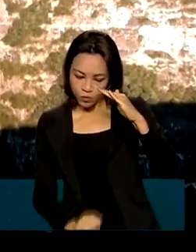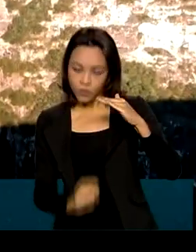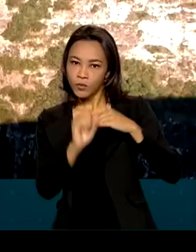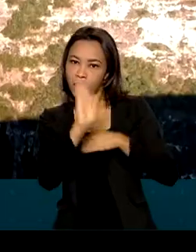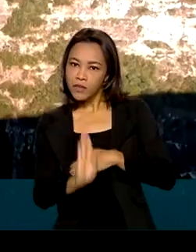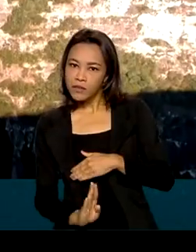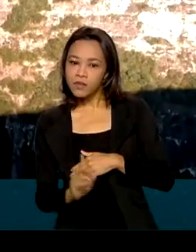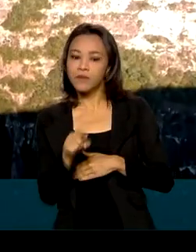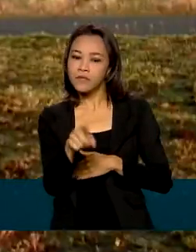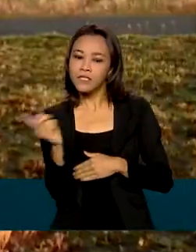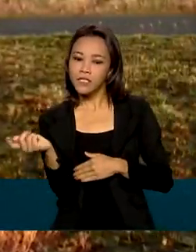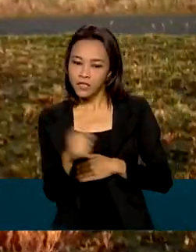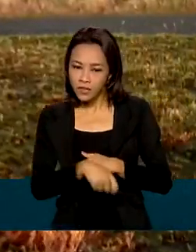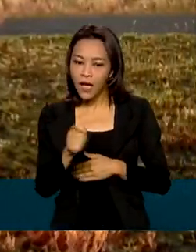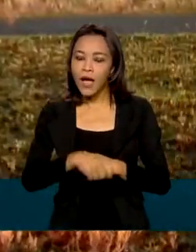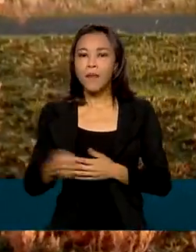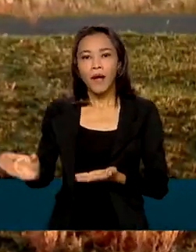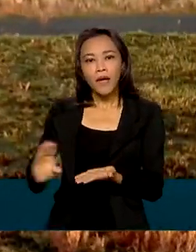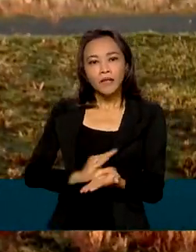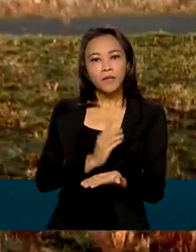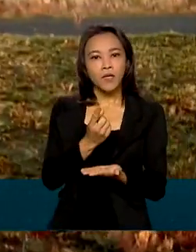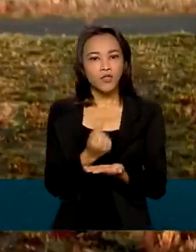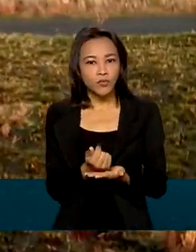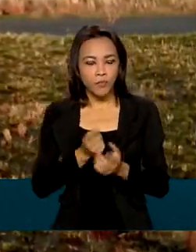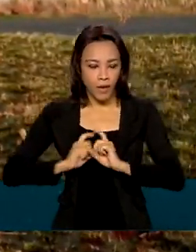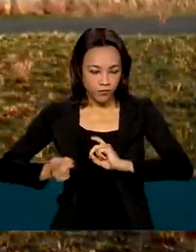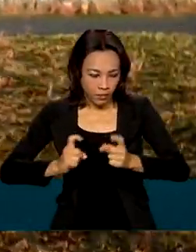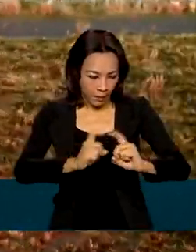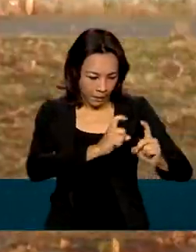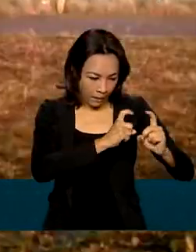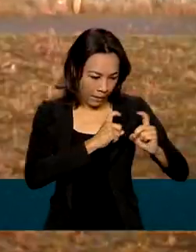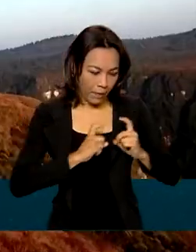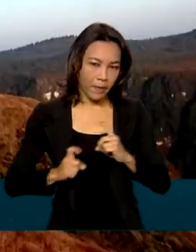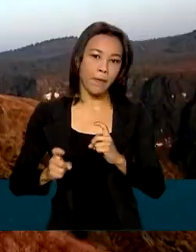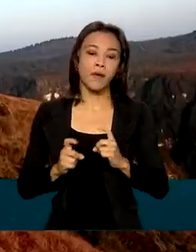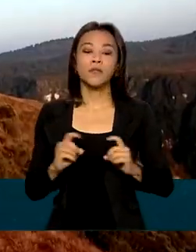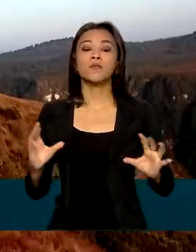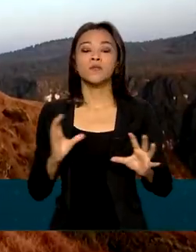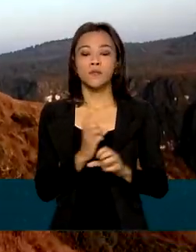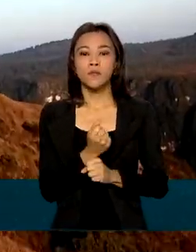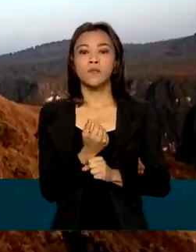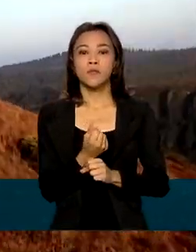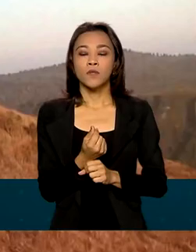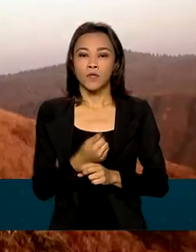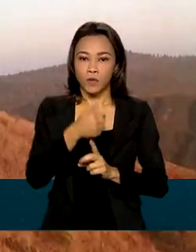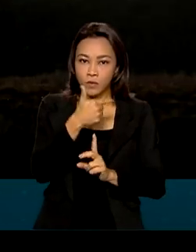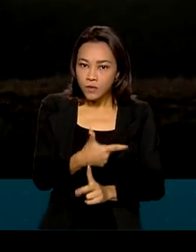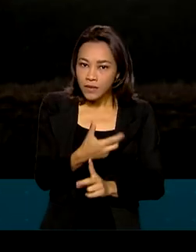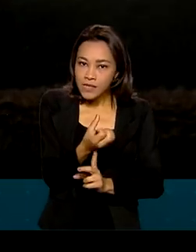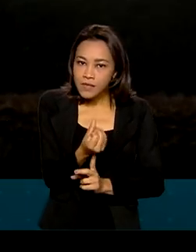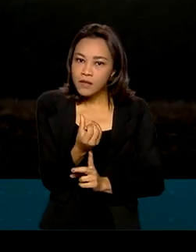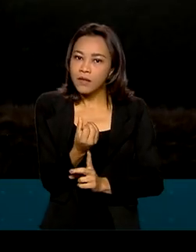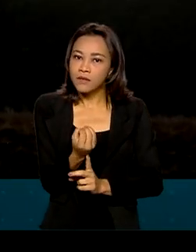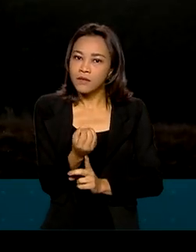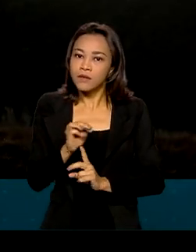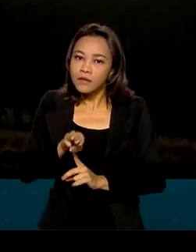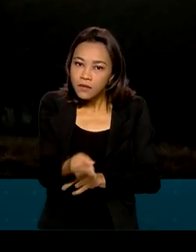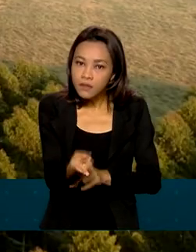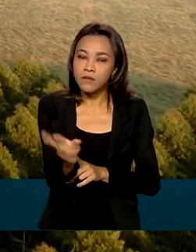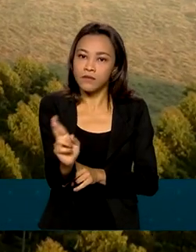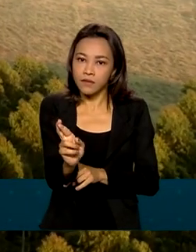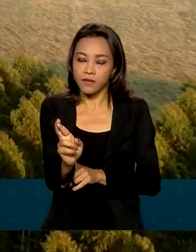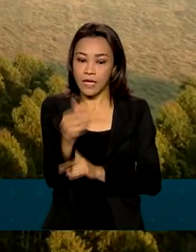podem começar a receber os investimentos privados em instalações e serviços estimados em 260 milhões de reais